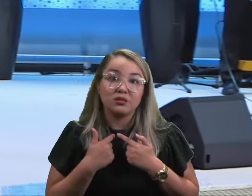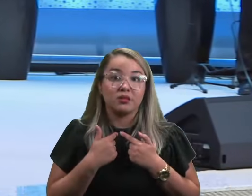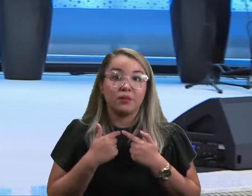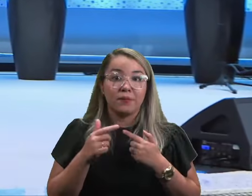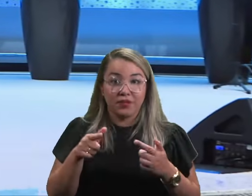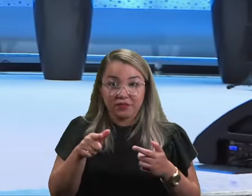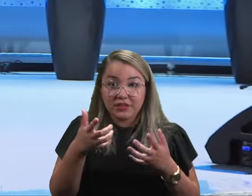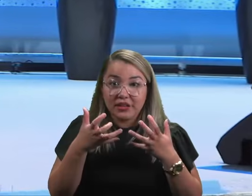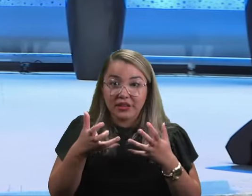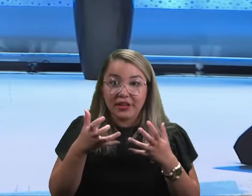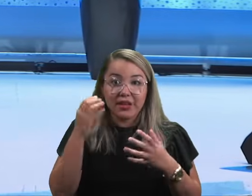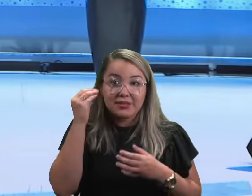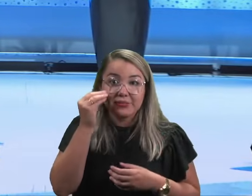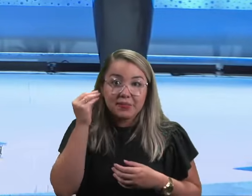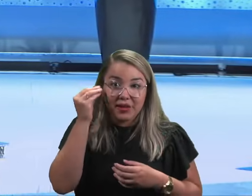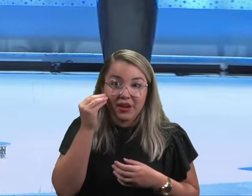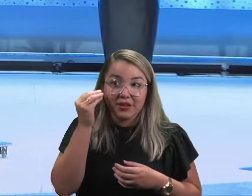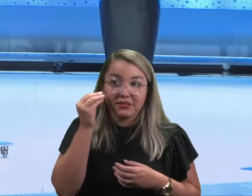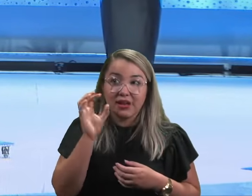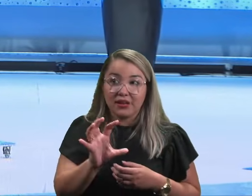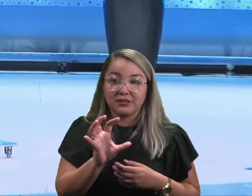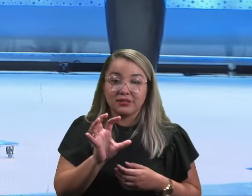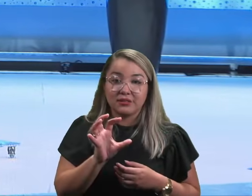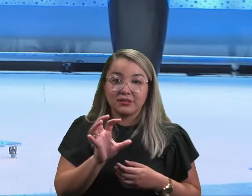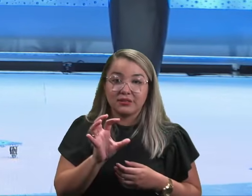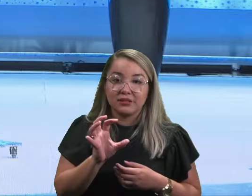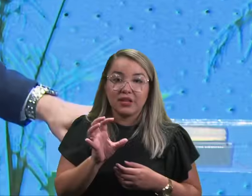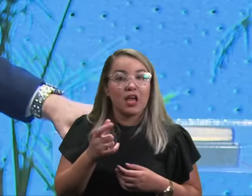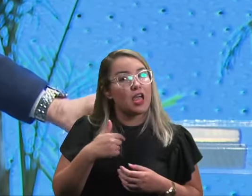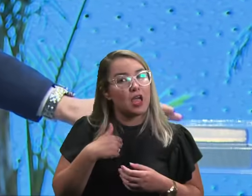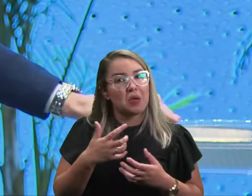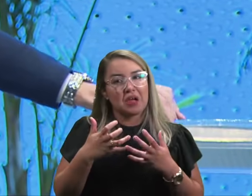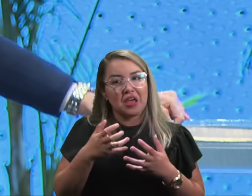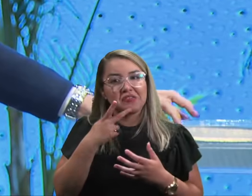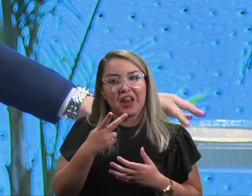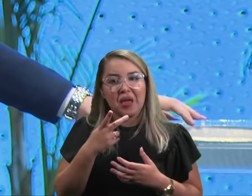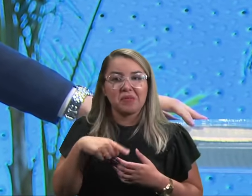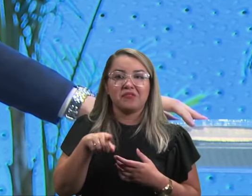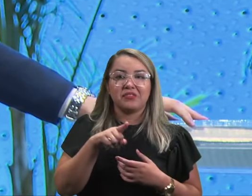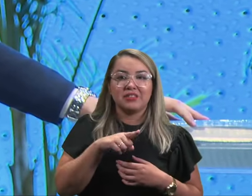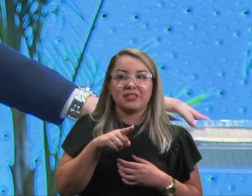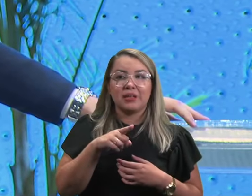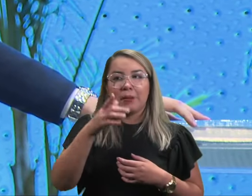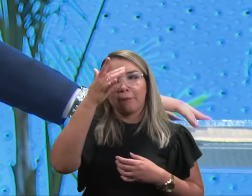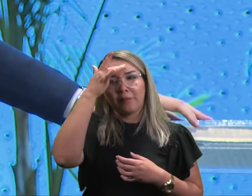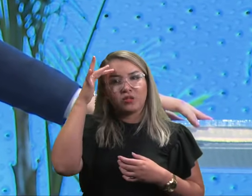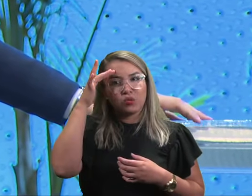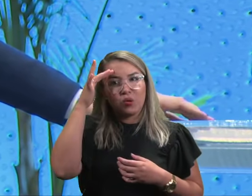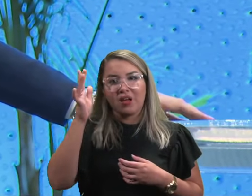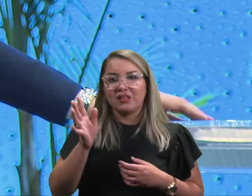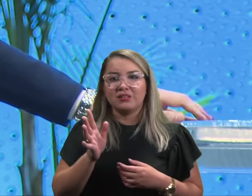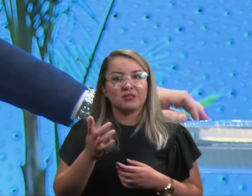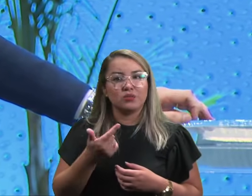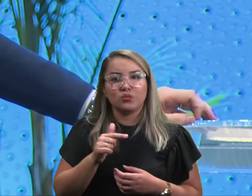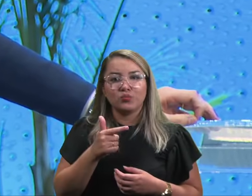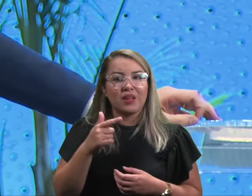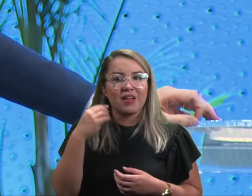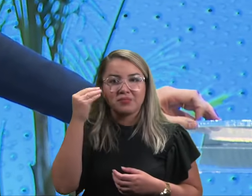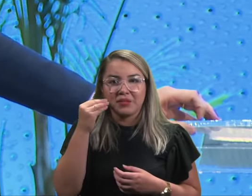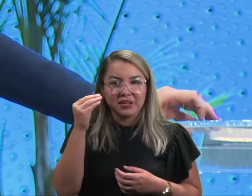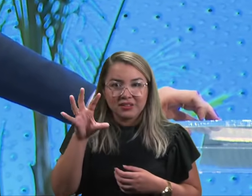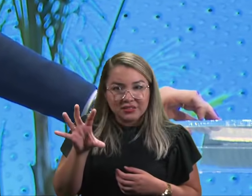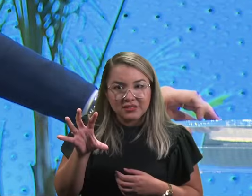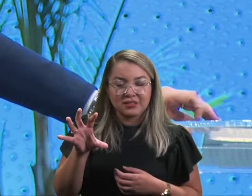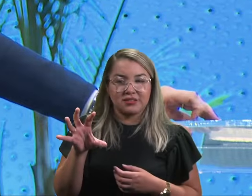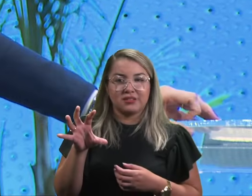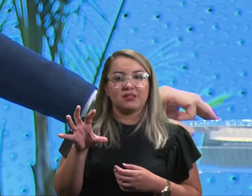Você gostaria de ter essa experiência? E eu arrisco em dizer, queridos, aqueles que não tiverem essa experiência